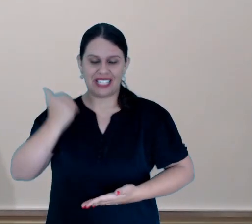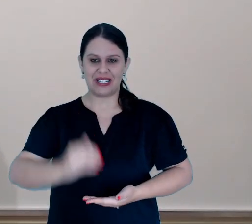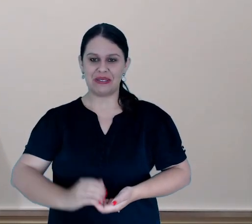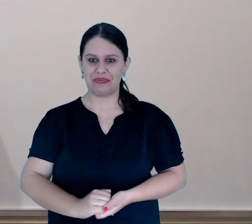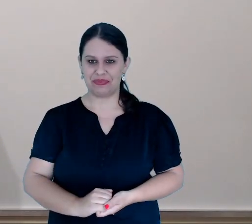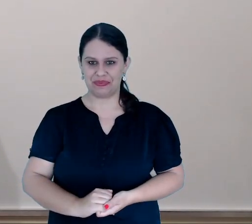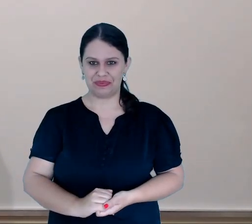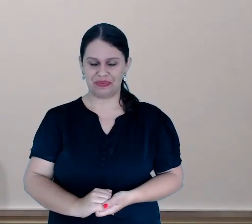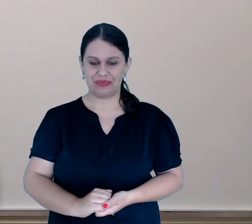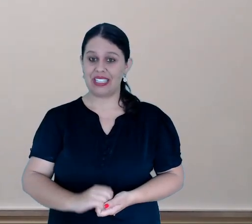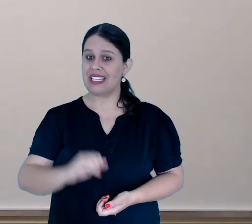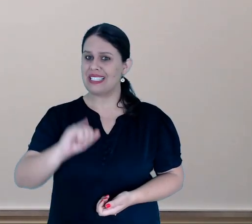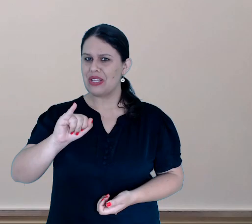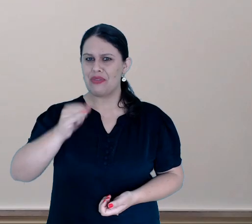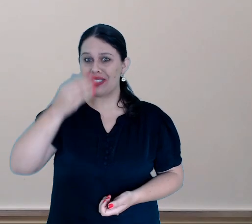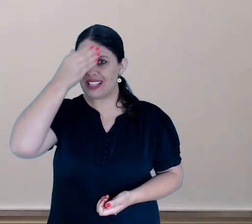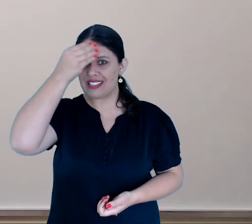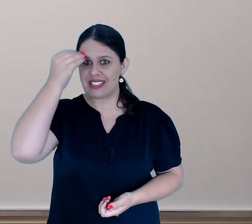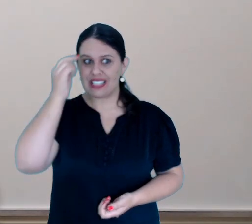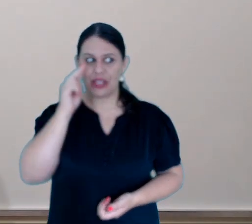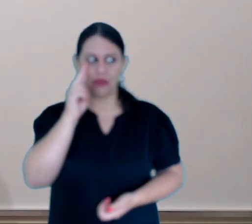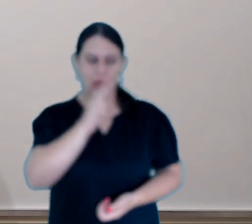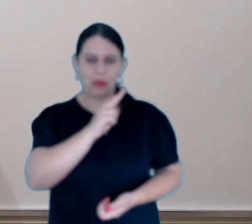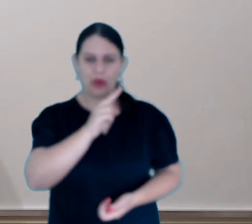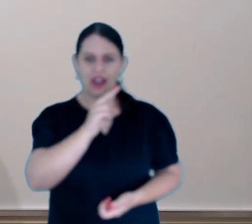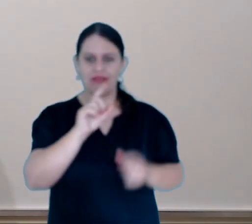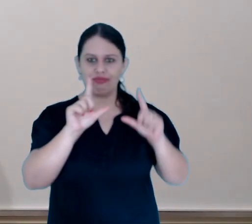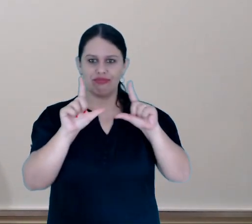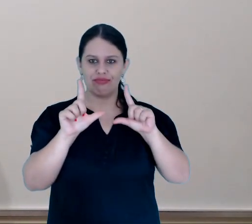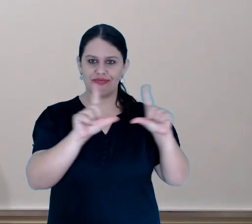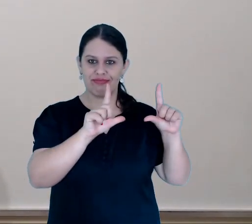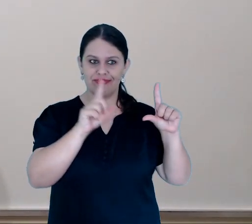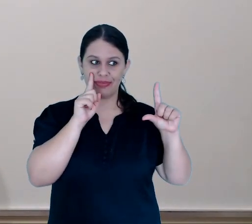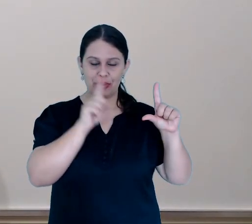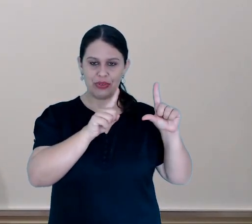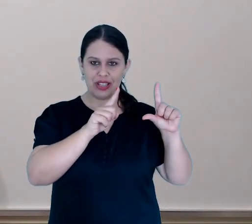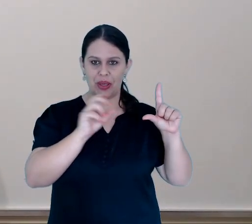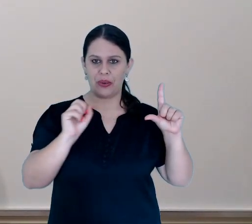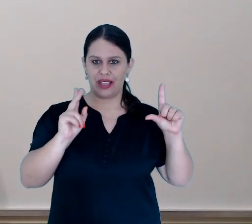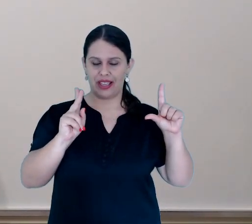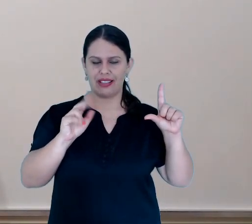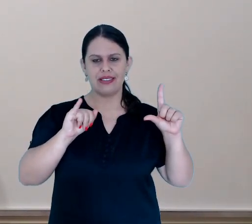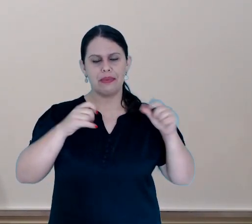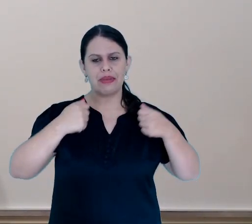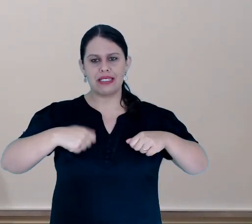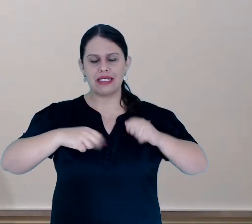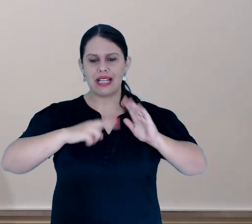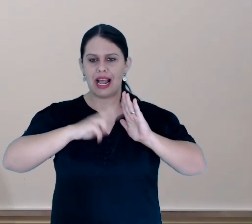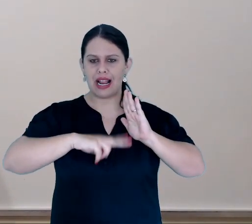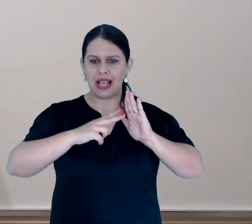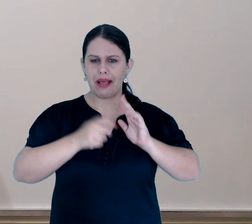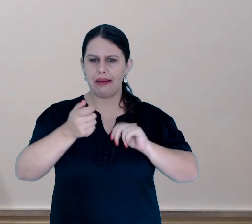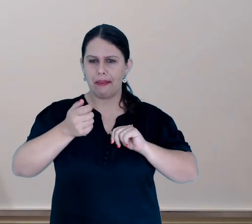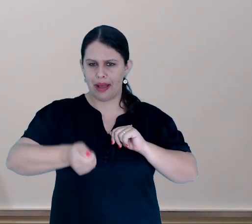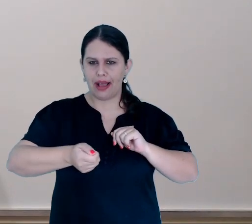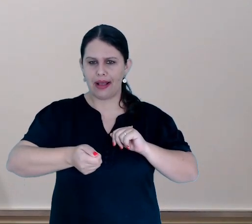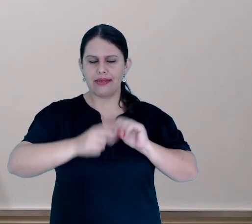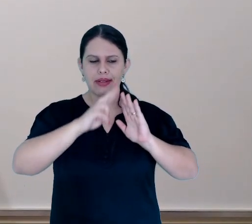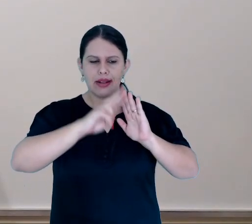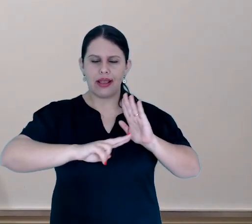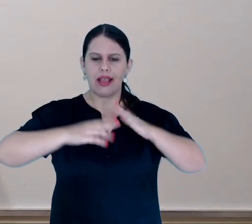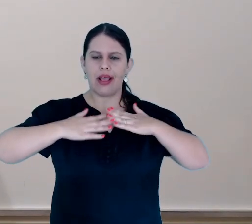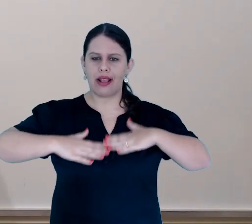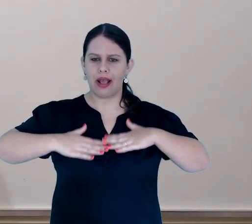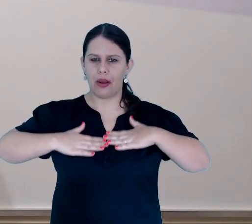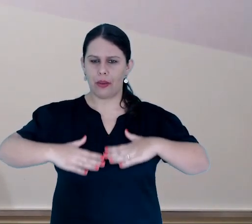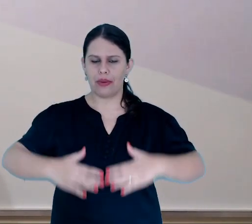passada Legal? Se você não leu o exercício, eu vou pôr rapidinho aí na tela pra você Se você precisar ler, pausa o vídeo e lê com